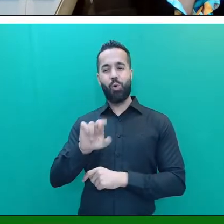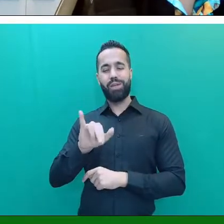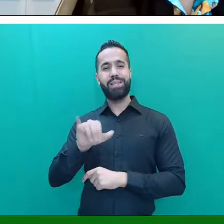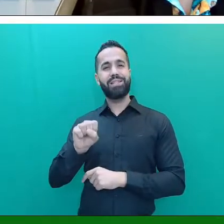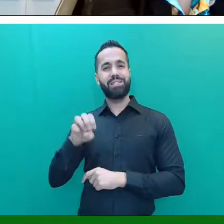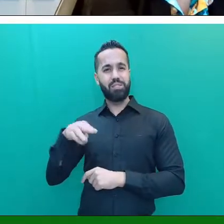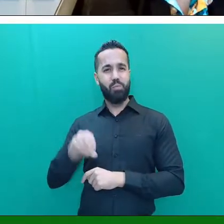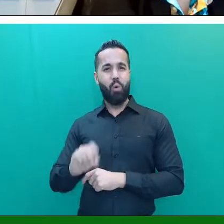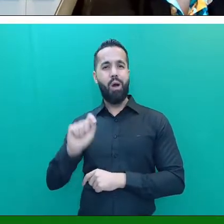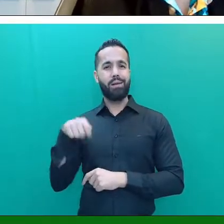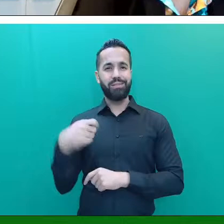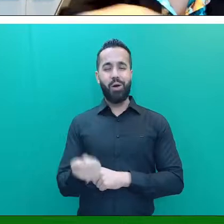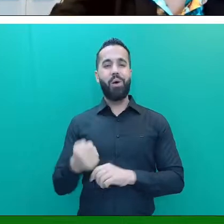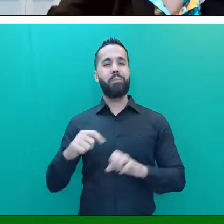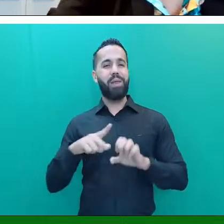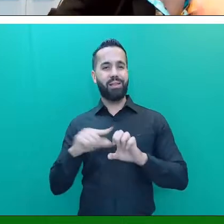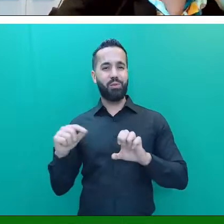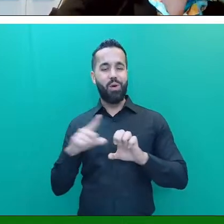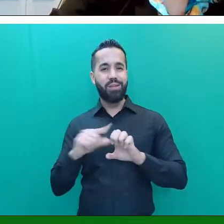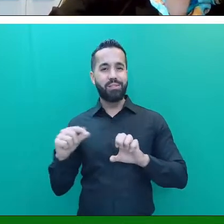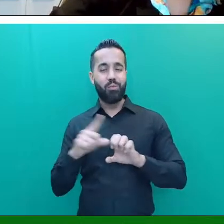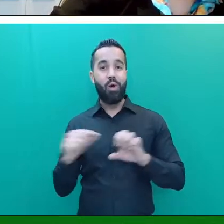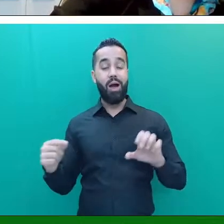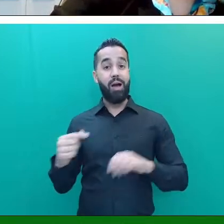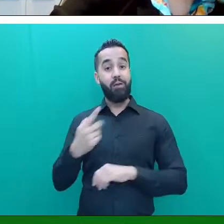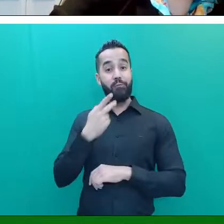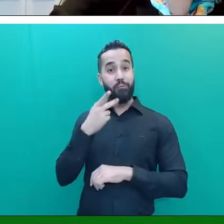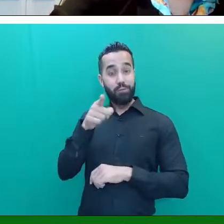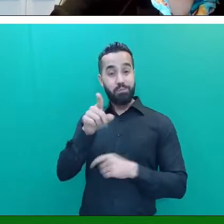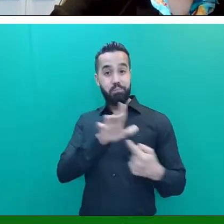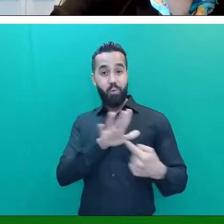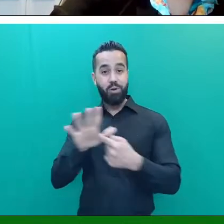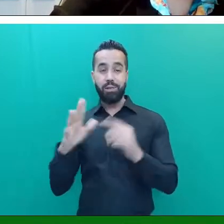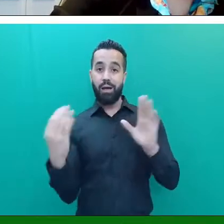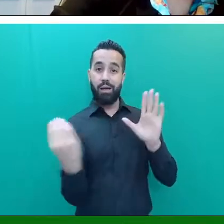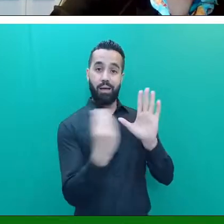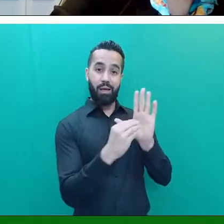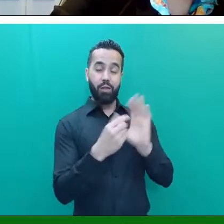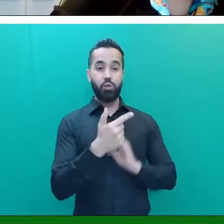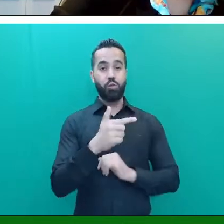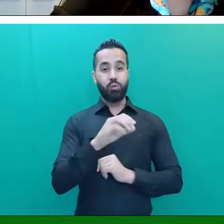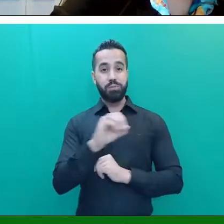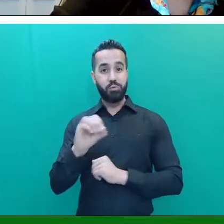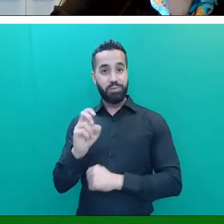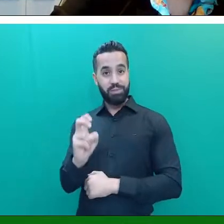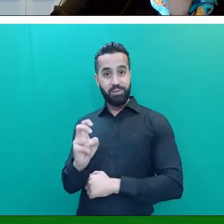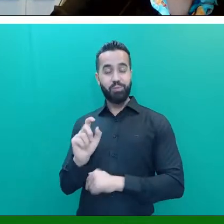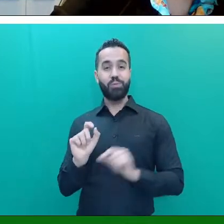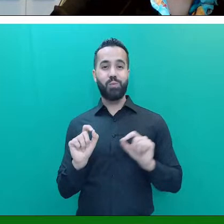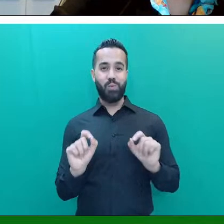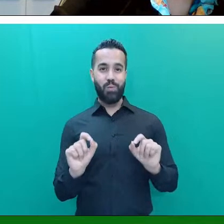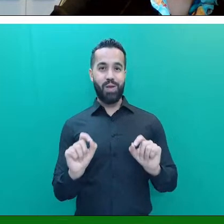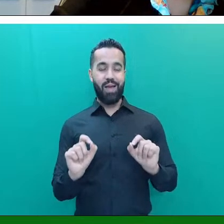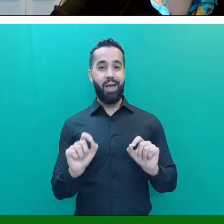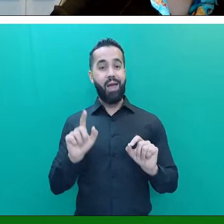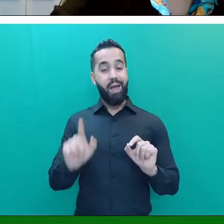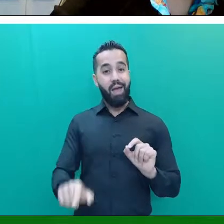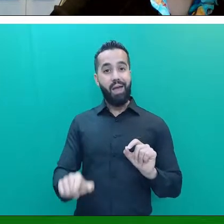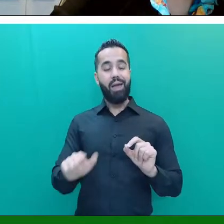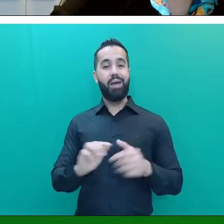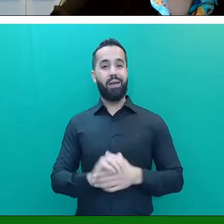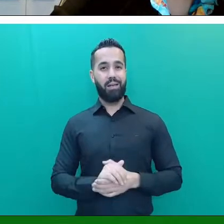você cita aquele caso de 2005, mas seria importante dizer que, para a agência que